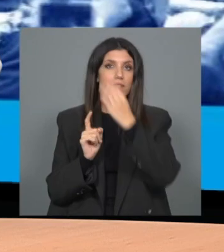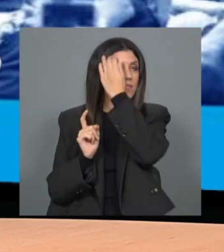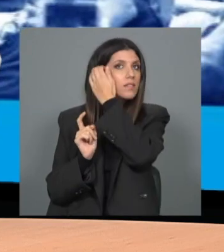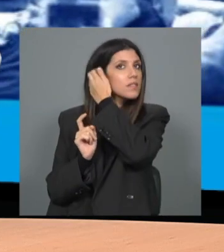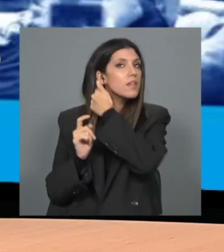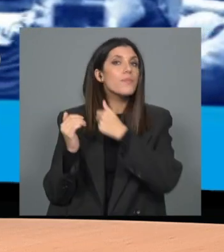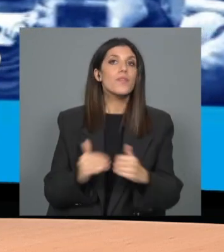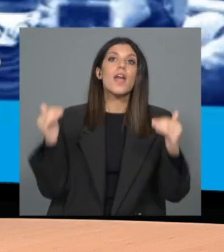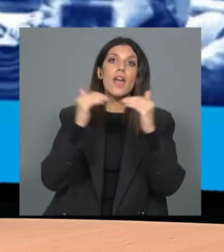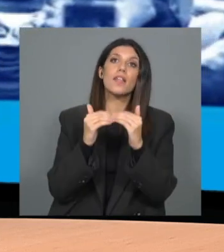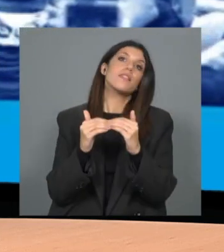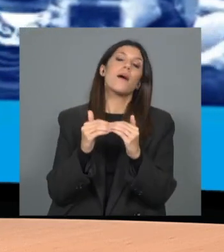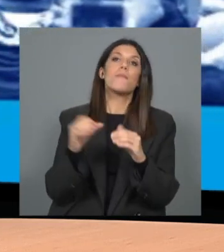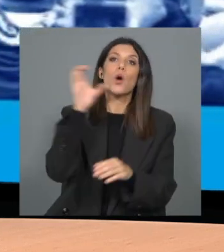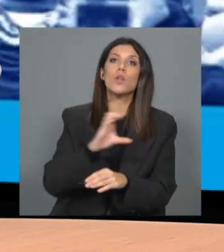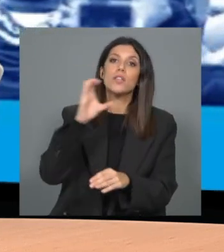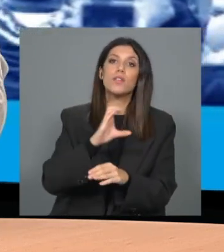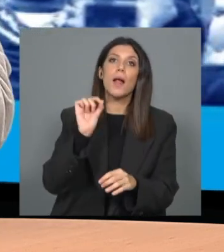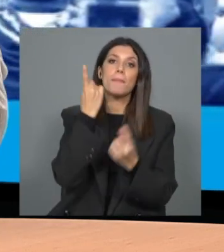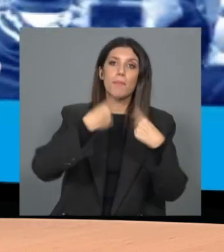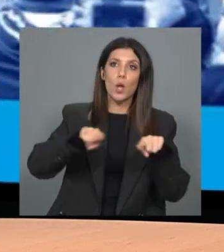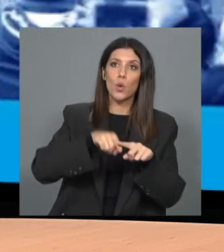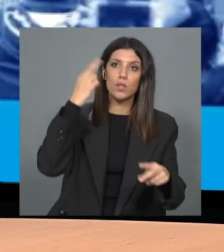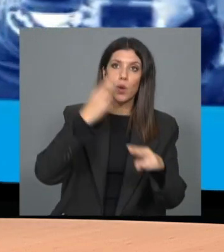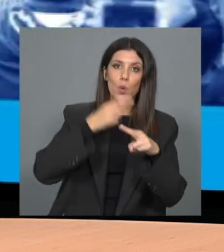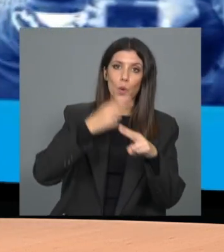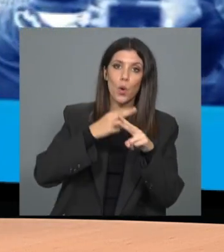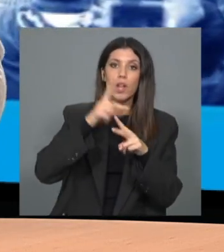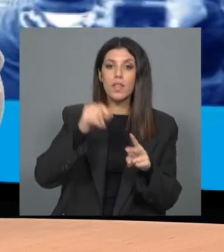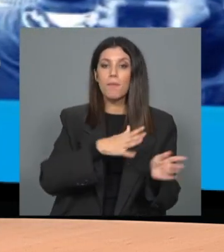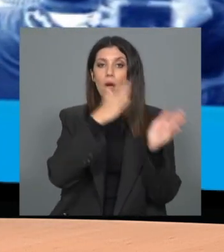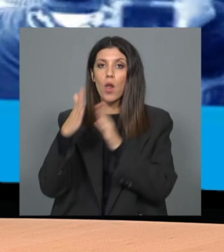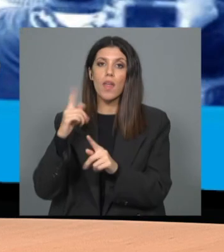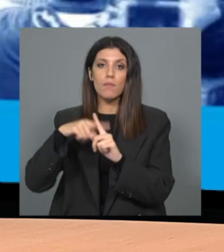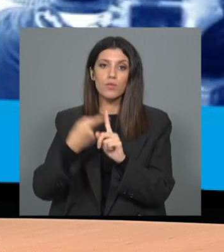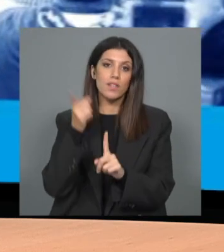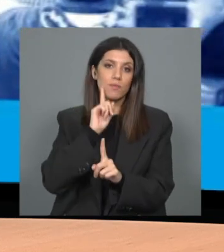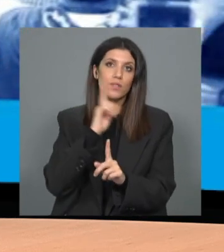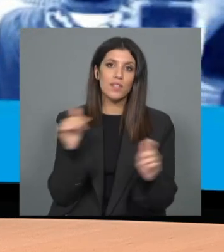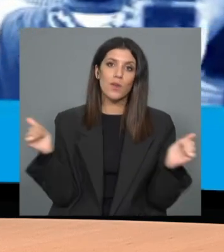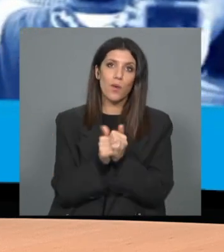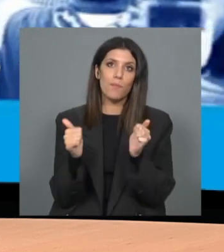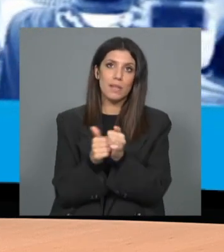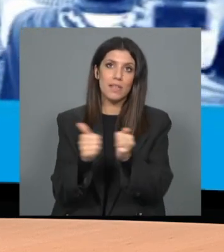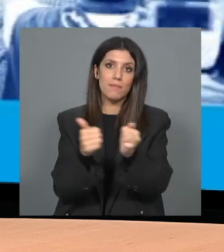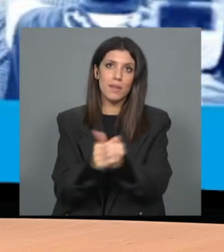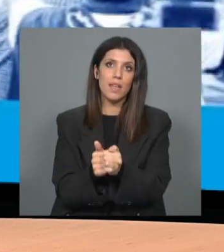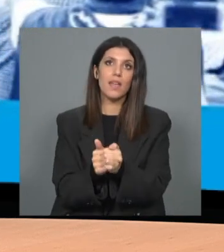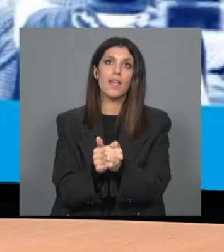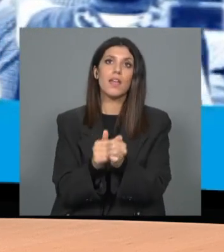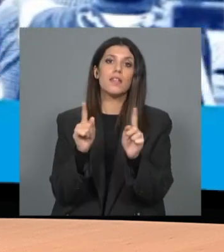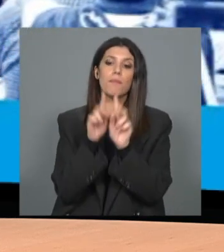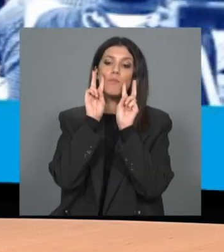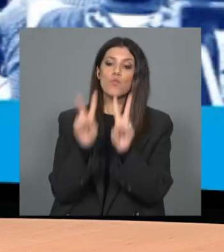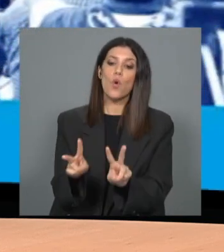que desemboca na primeira grande reunião em Roma, e é também um ano importante de acompanhamento do trabalho que vai sendo feito, até olhando para o que é